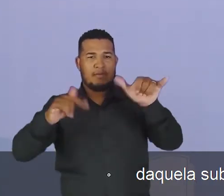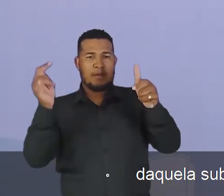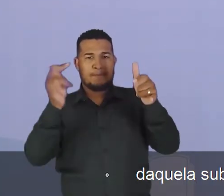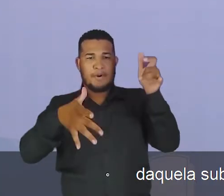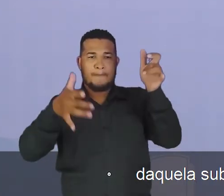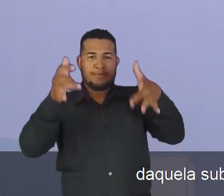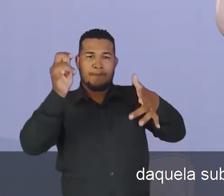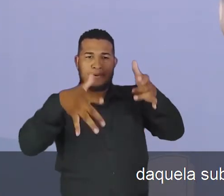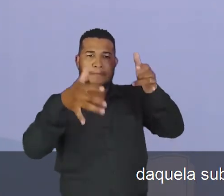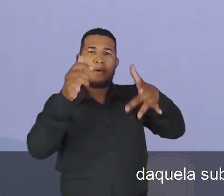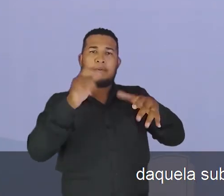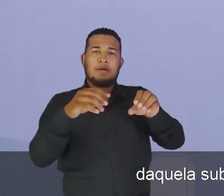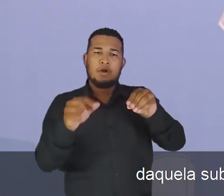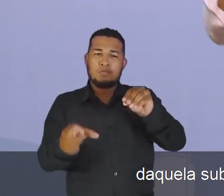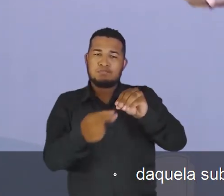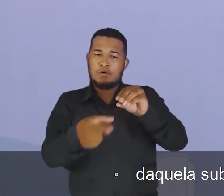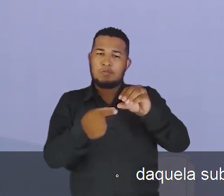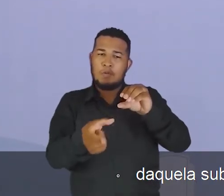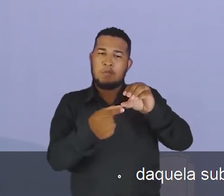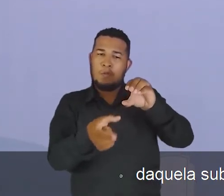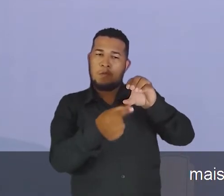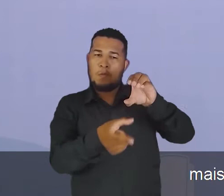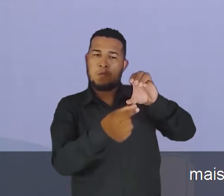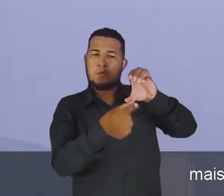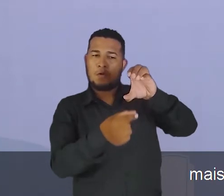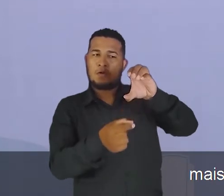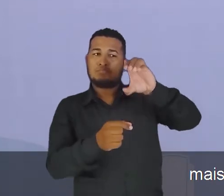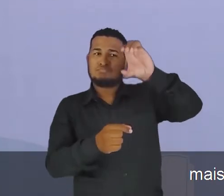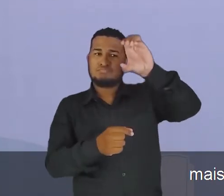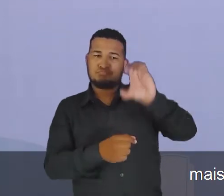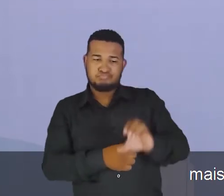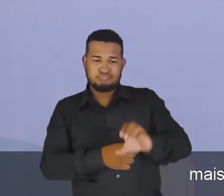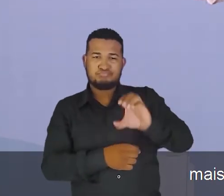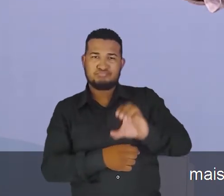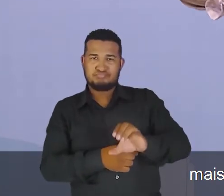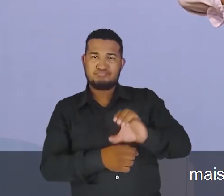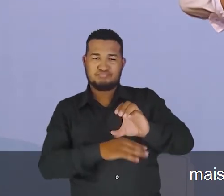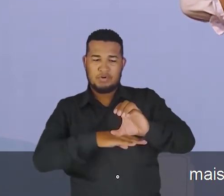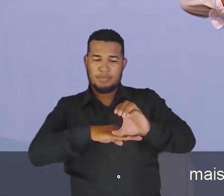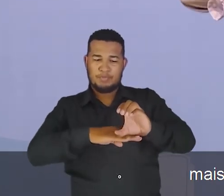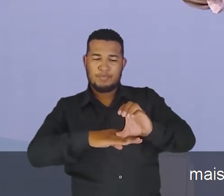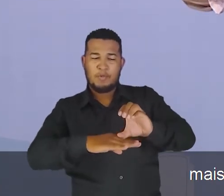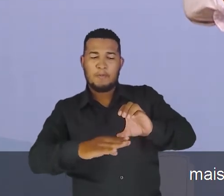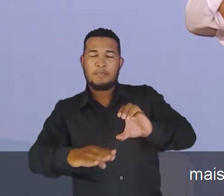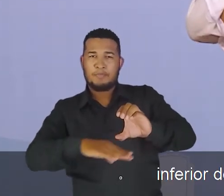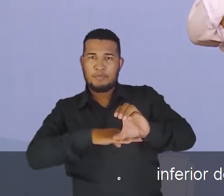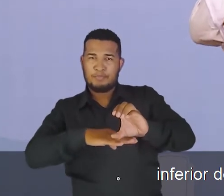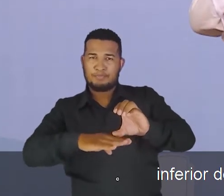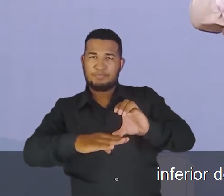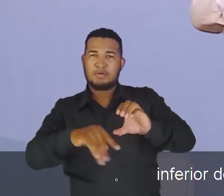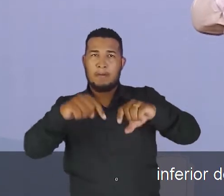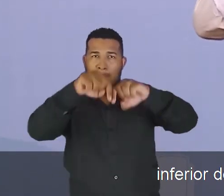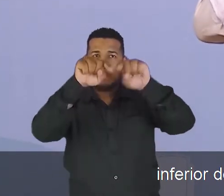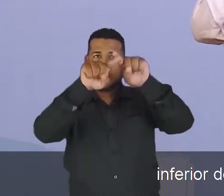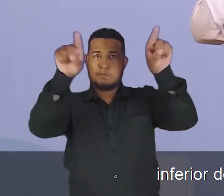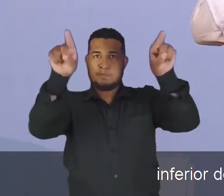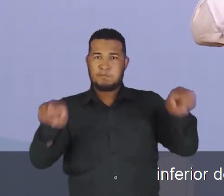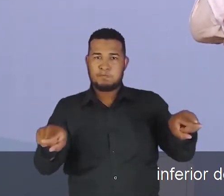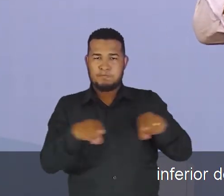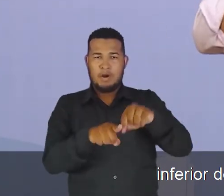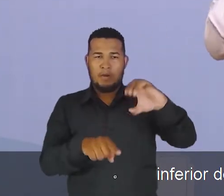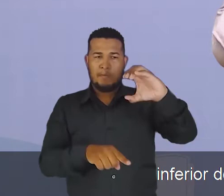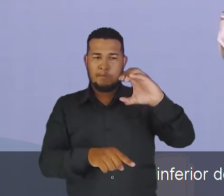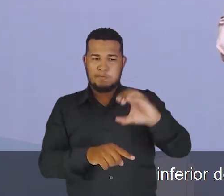químicas, certo? Formaram-se os flocos. Esses flocos mais pesados, eles vão decantar, eles vão para a parte mais inferior do próximo